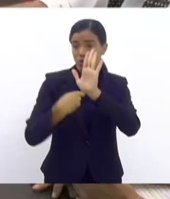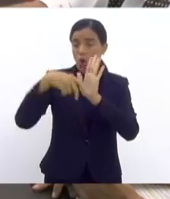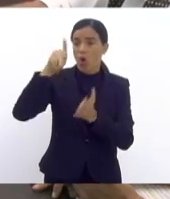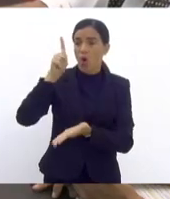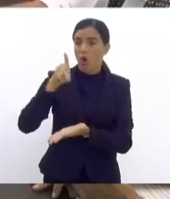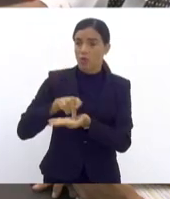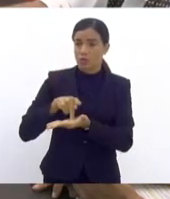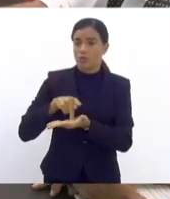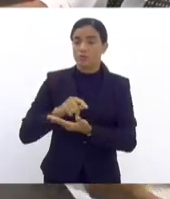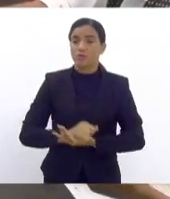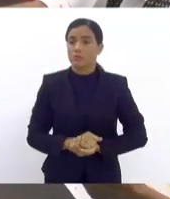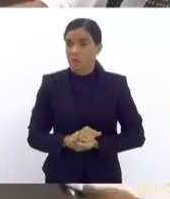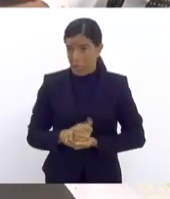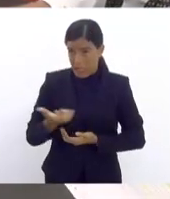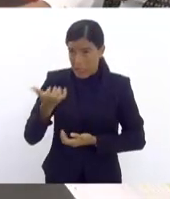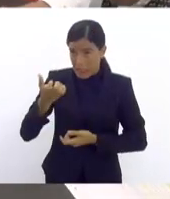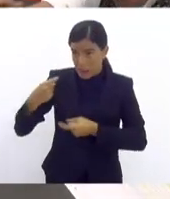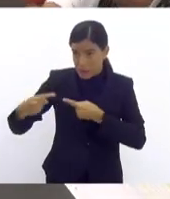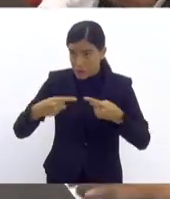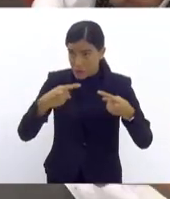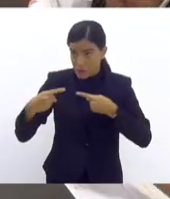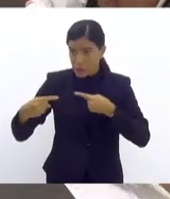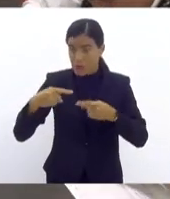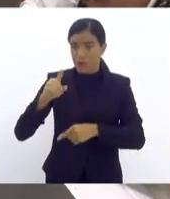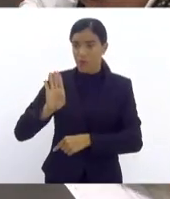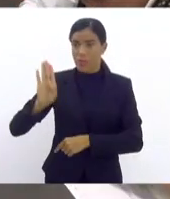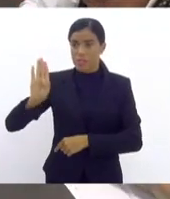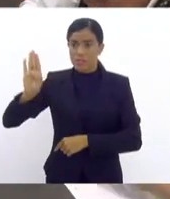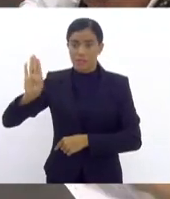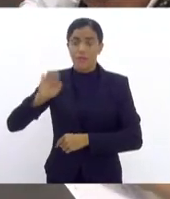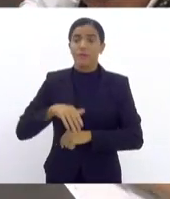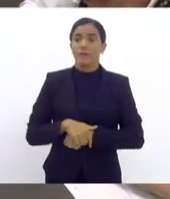É isso. Não havendo que aquele discutir em votação, senhores que aprovam, permaneçam como estão.